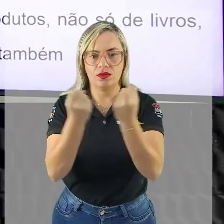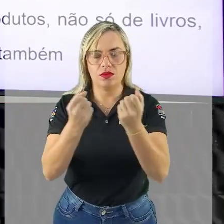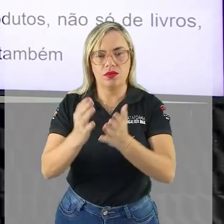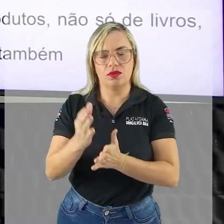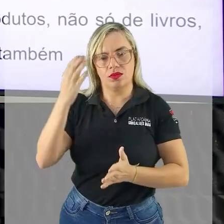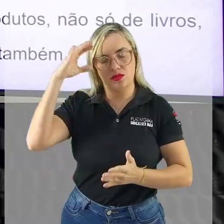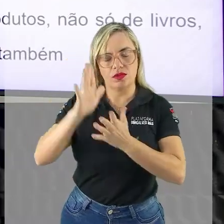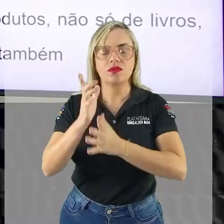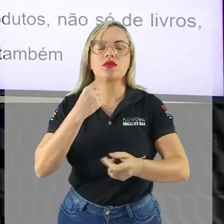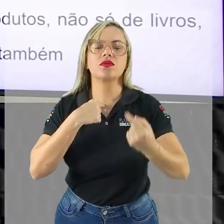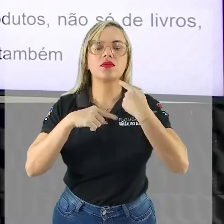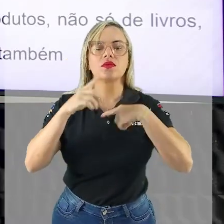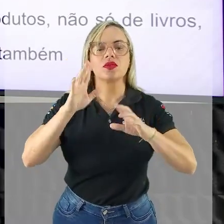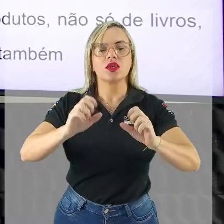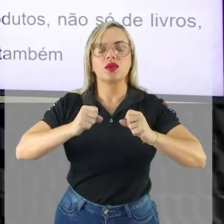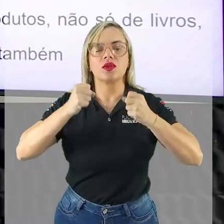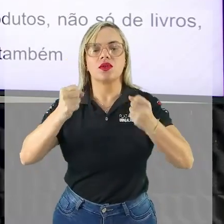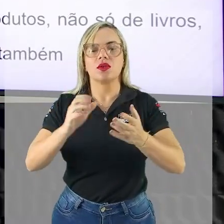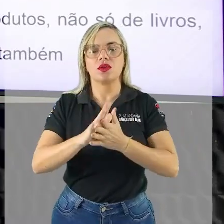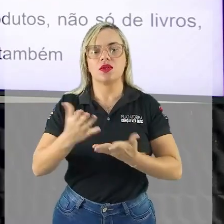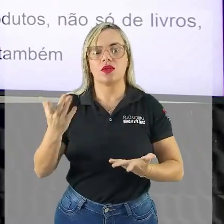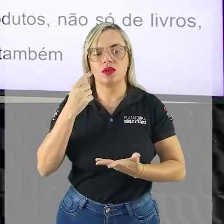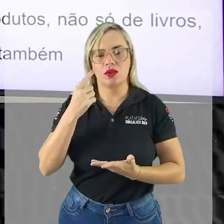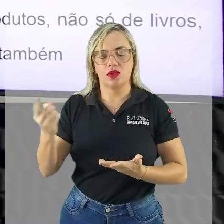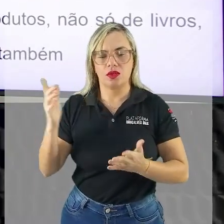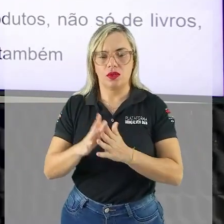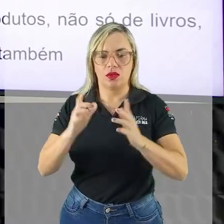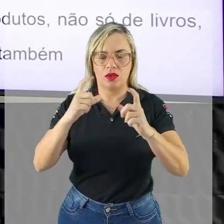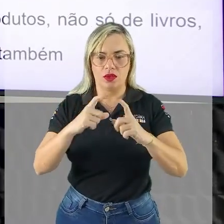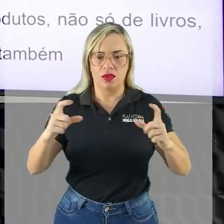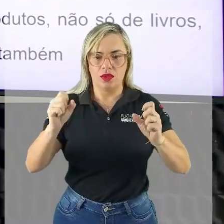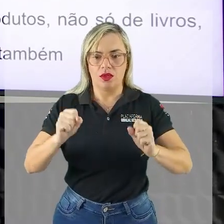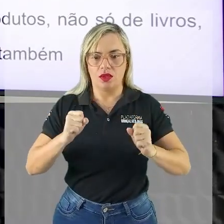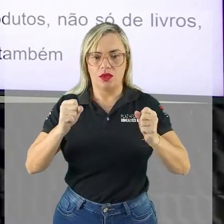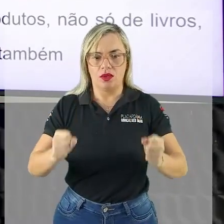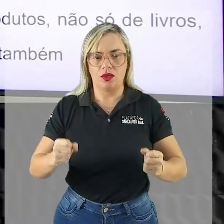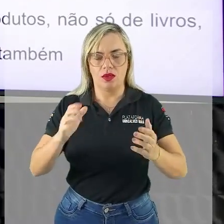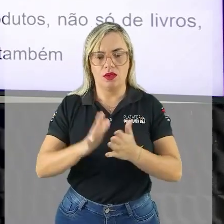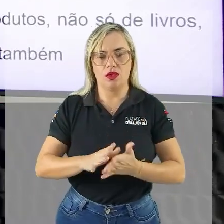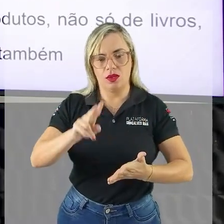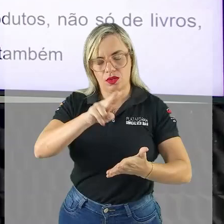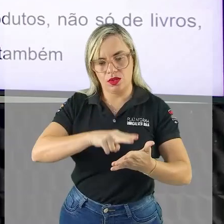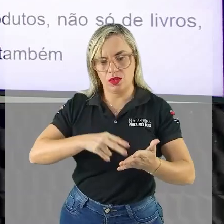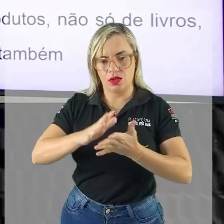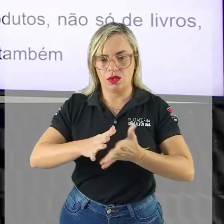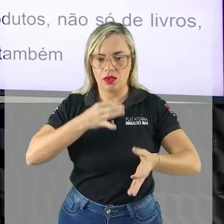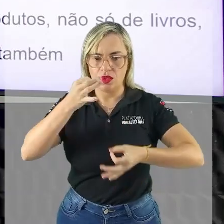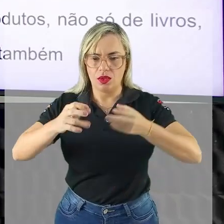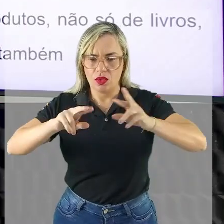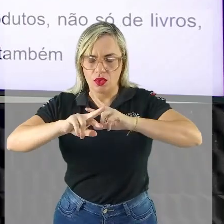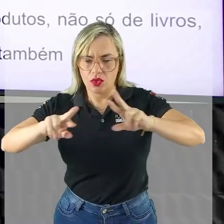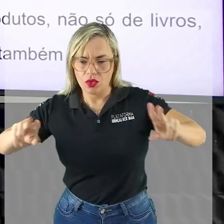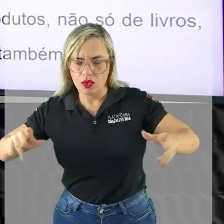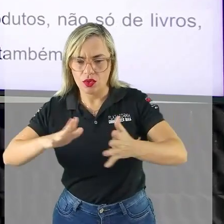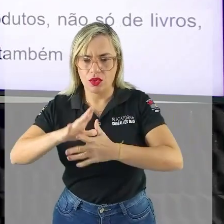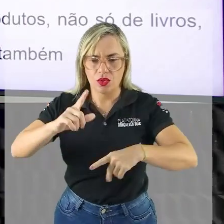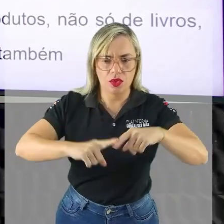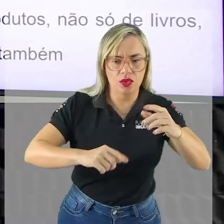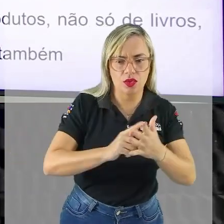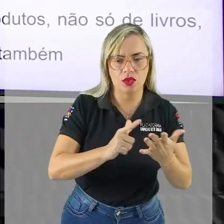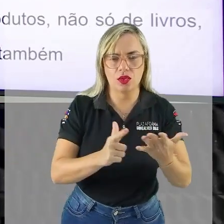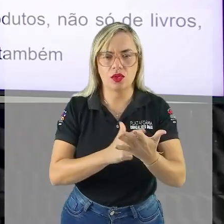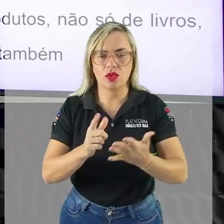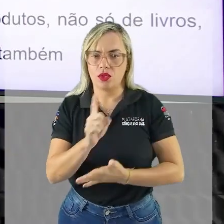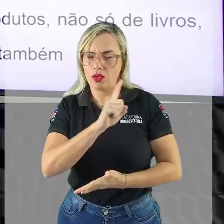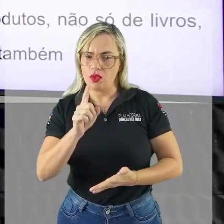aspirações, tá? Mas como é que ele pode ser adquirido? Olha aqui no último parágrafo. Pode ser adquirido a partir de leituras críticas de diversos produtos, não